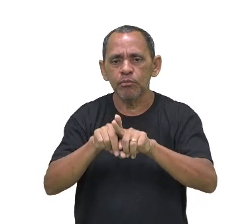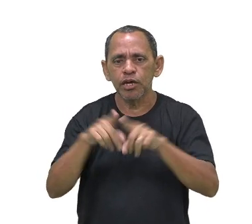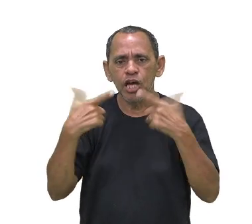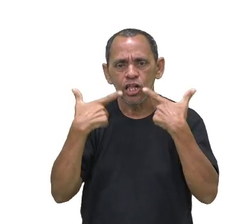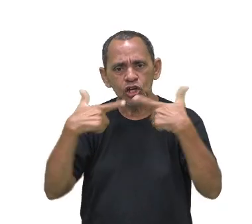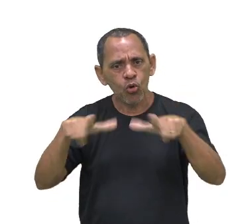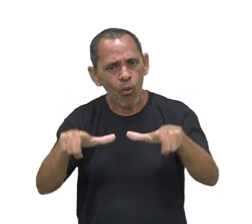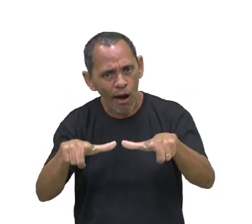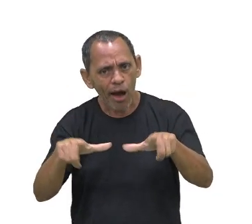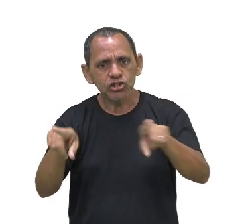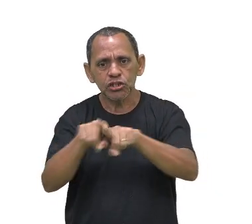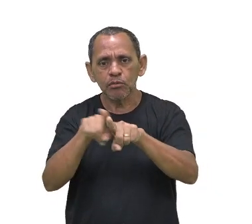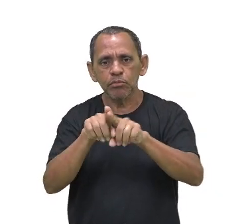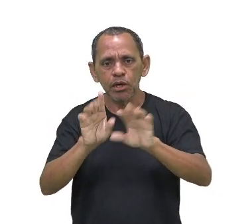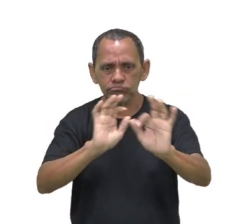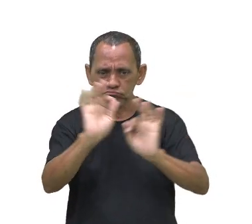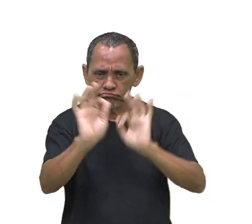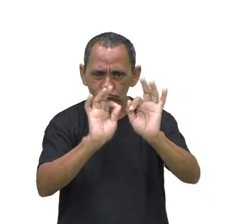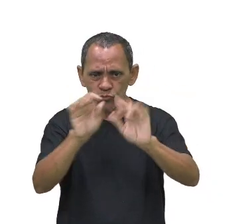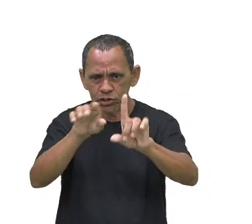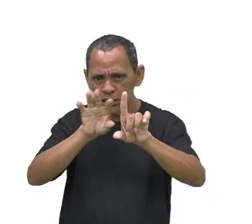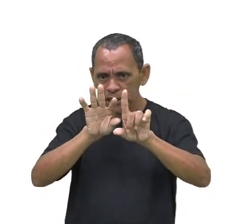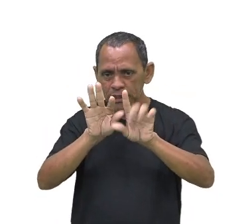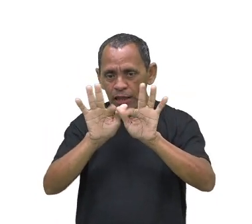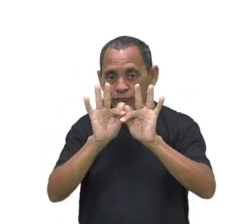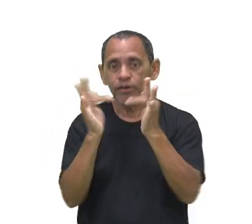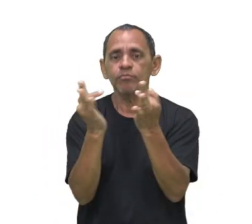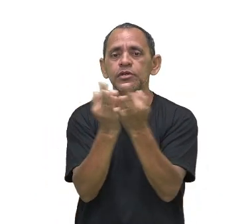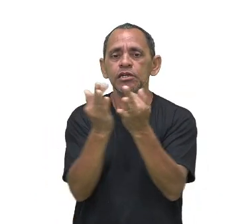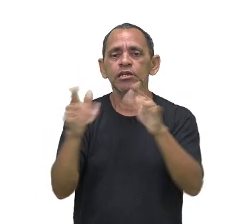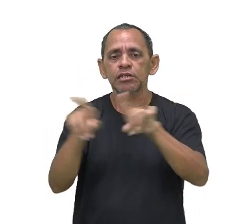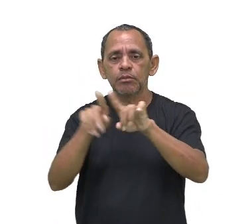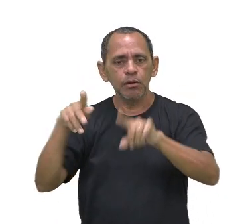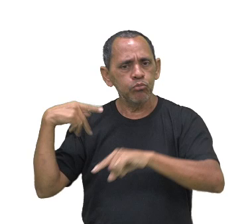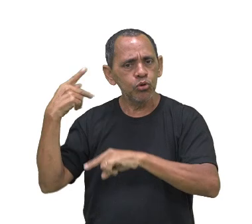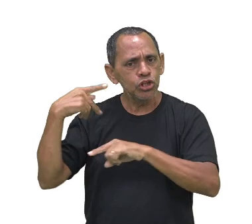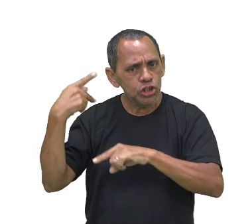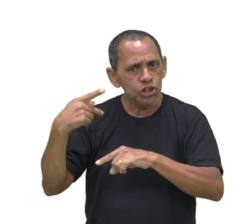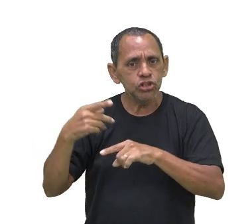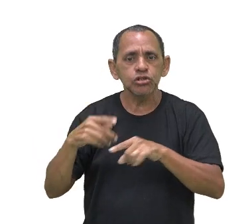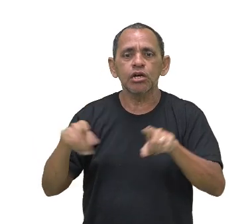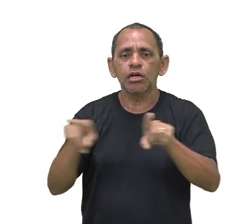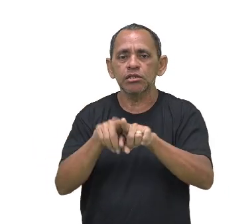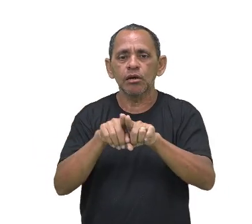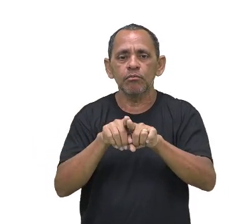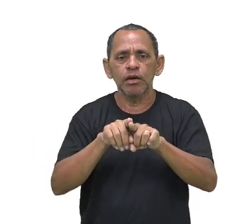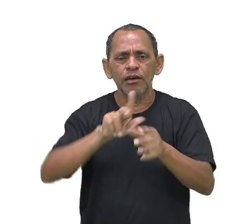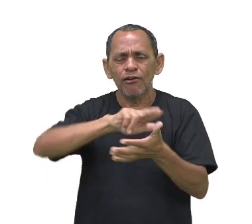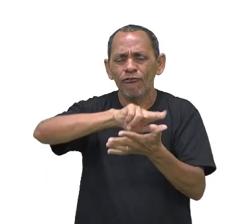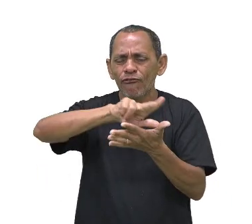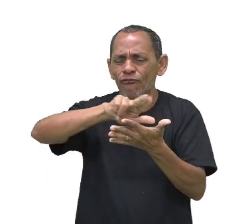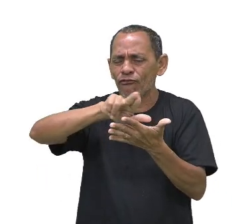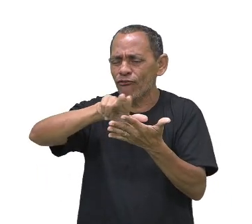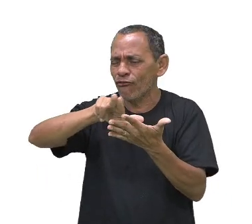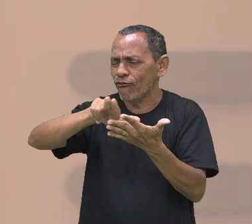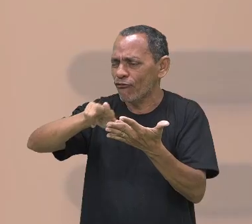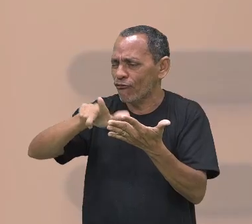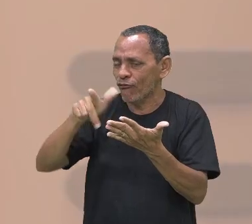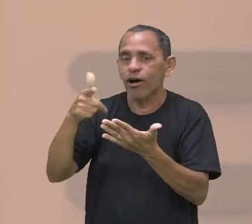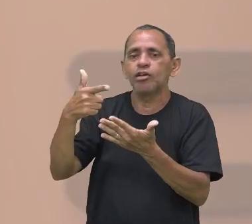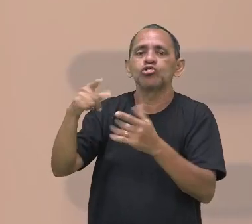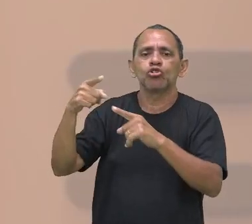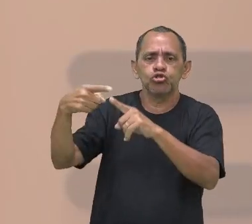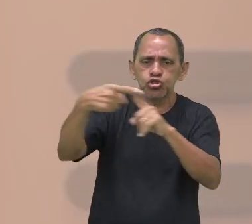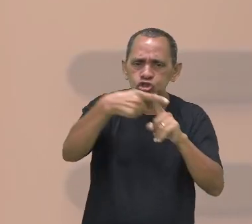a organização familiar, a política e demais, muitas outras